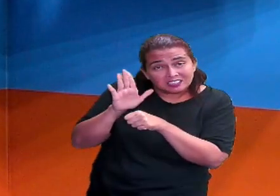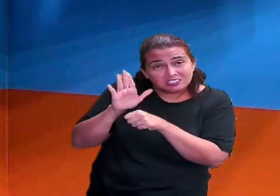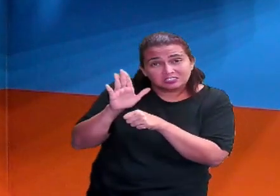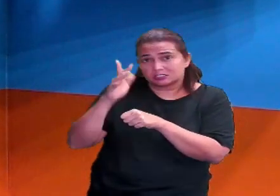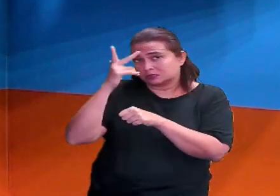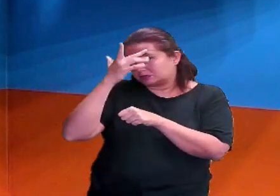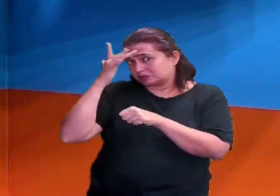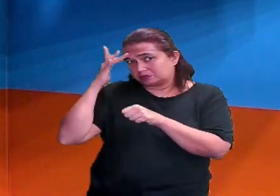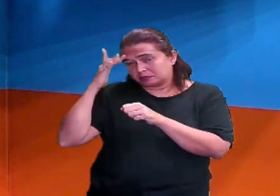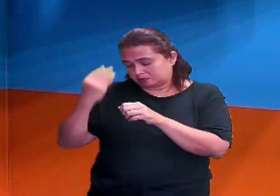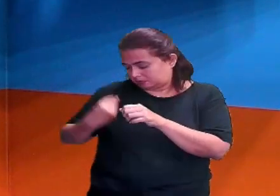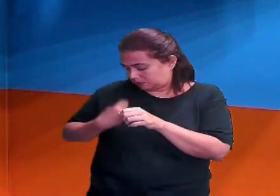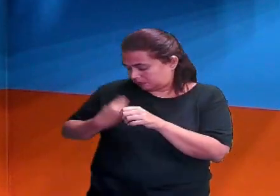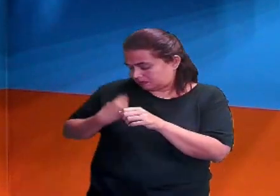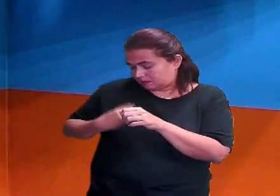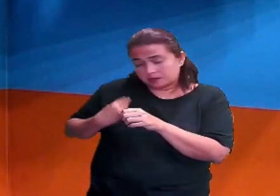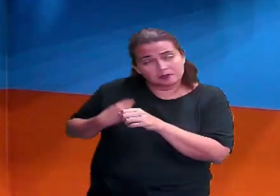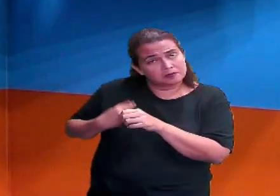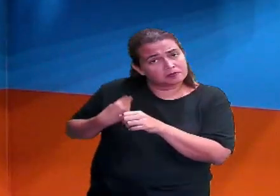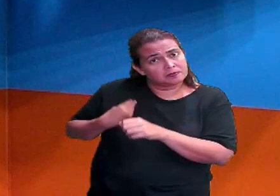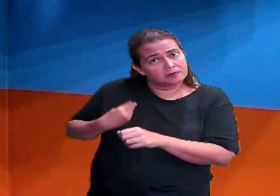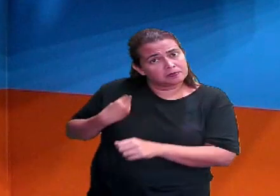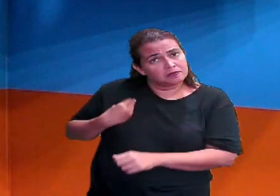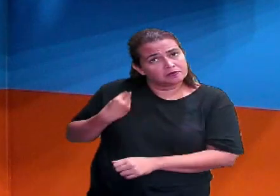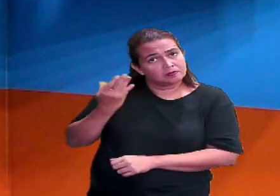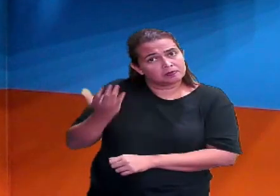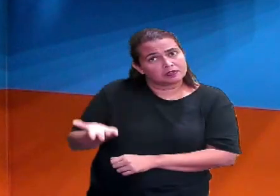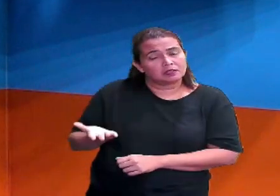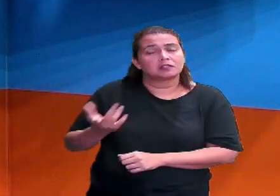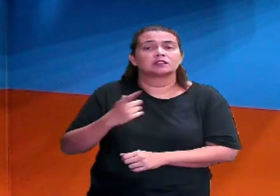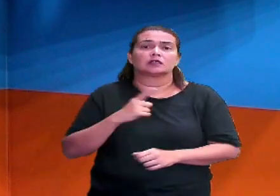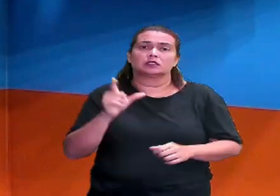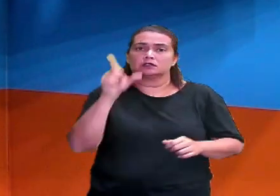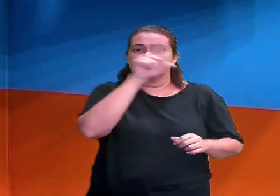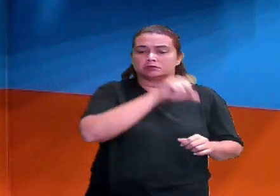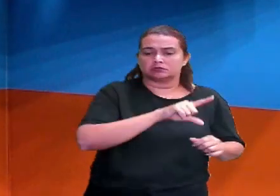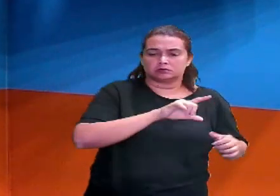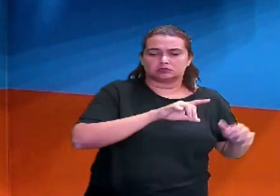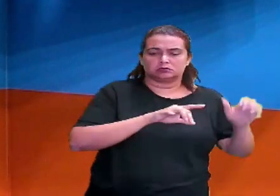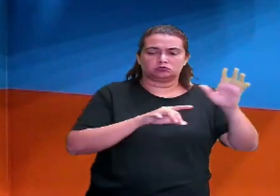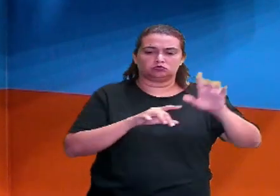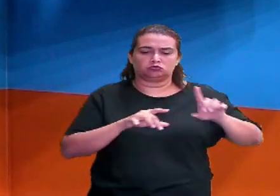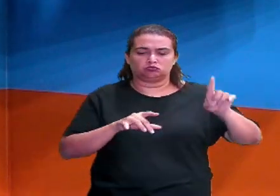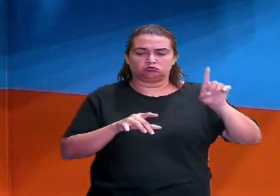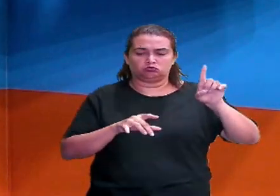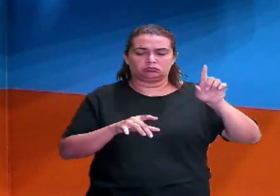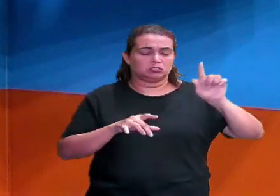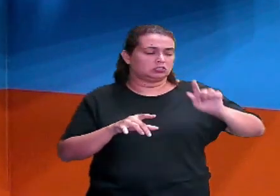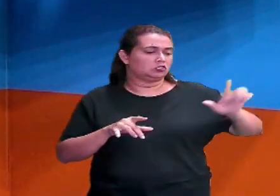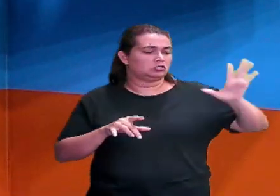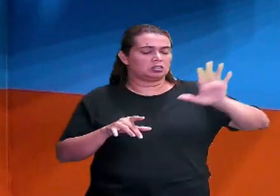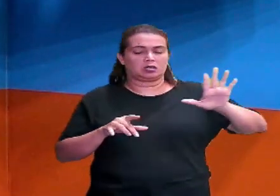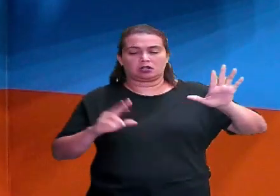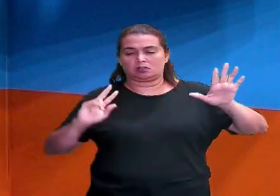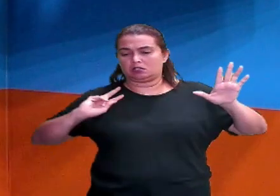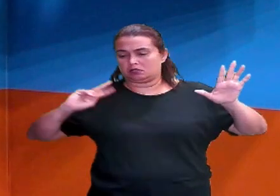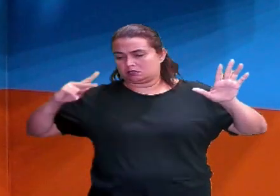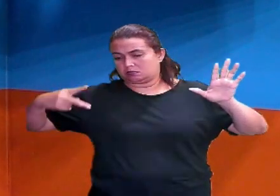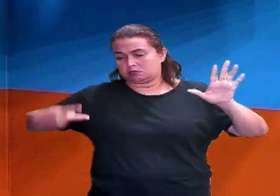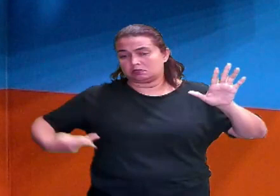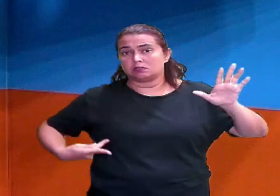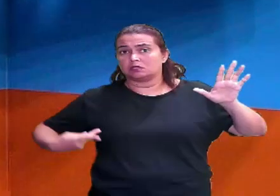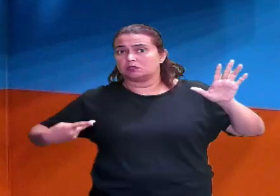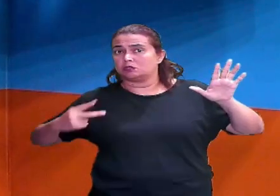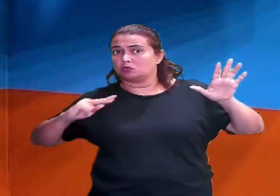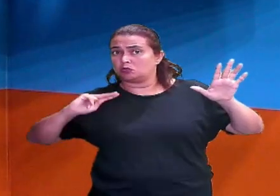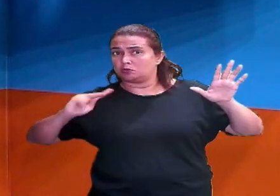ali, certo? E aqui a gente tem outro mapa que a gente chama de geral. Esse geografia humana, porque tá